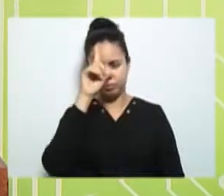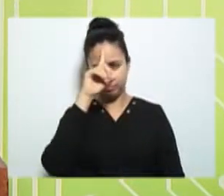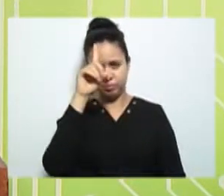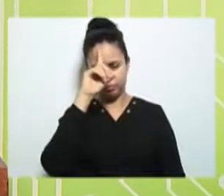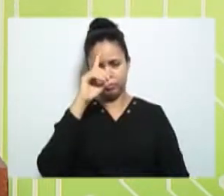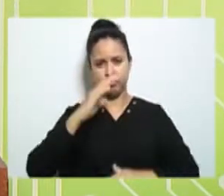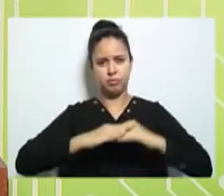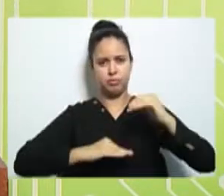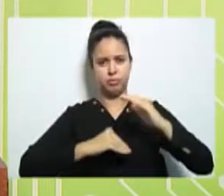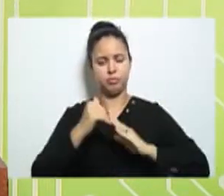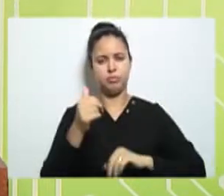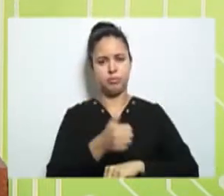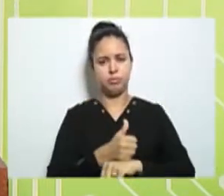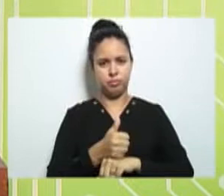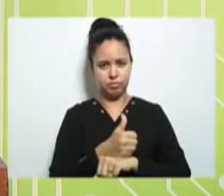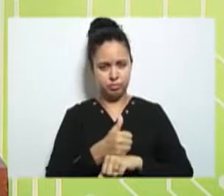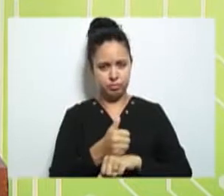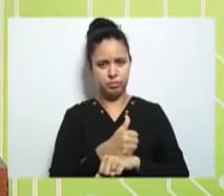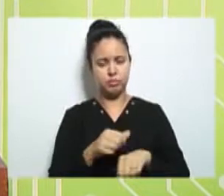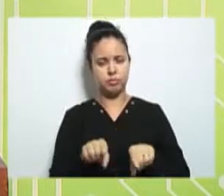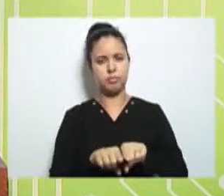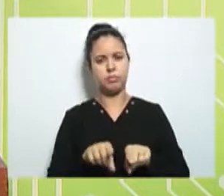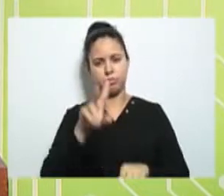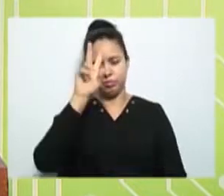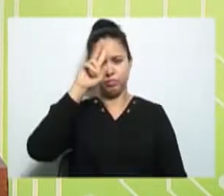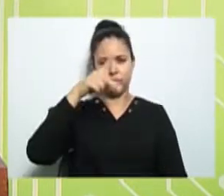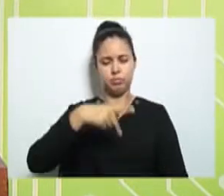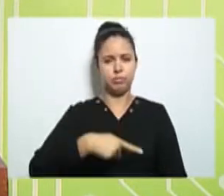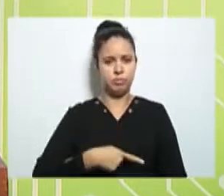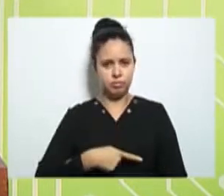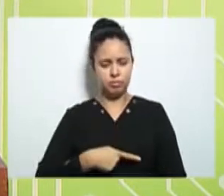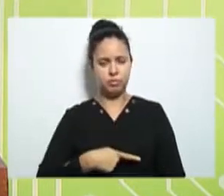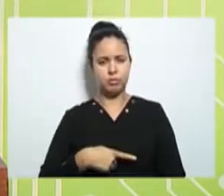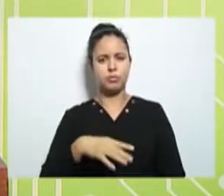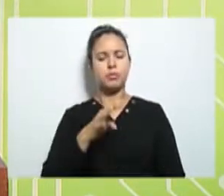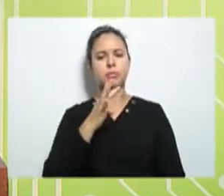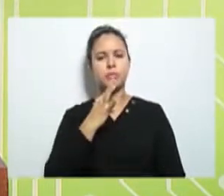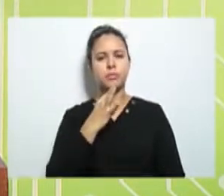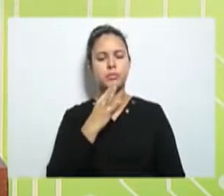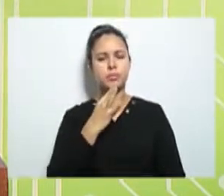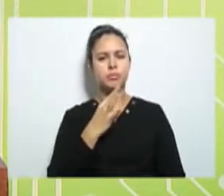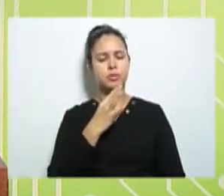como também no nosso dia pessoal. Então, o saber informática hoje